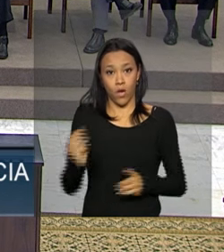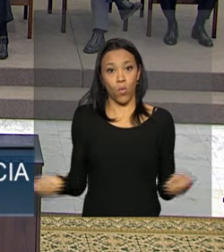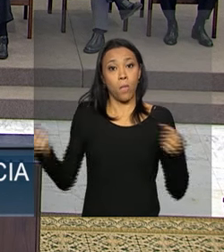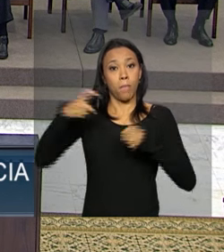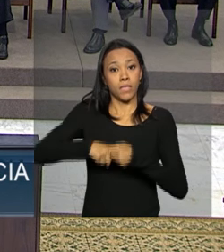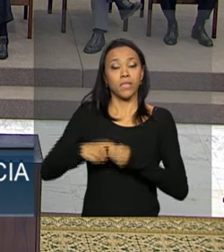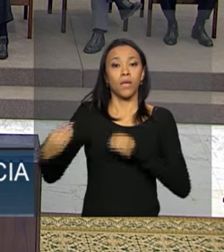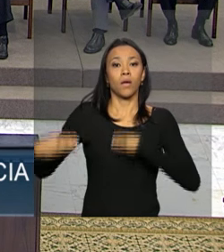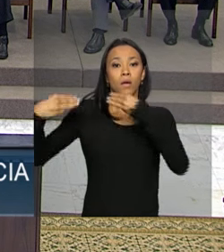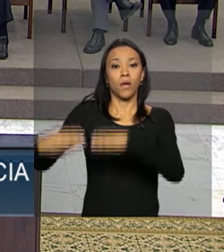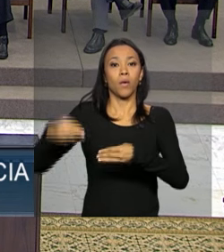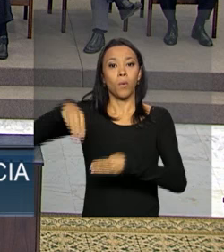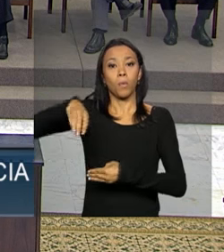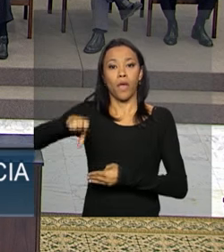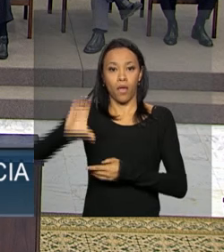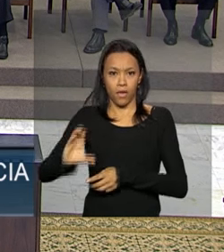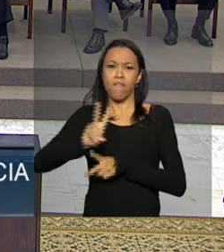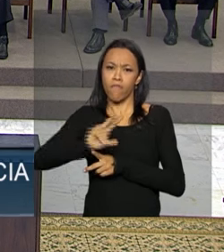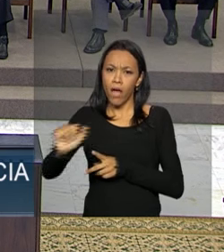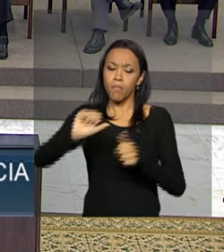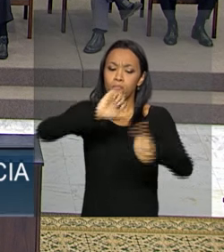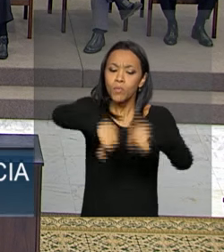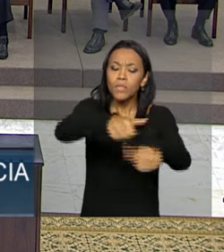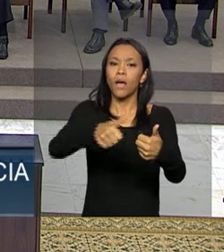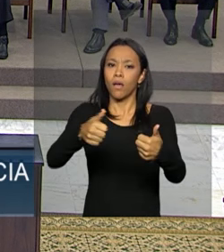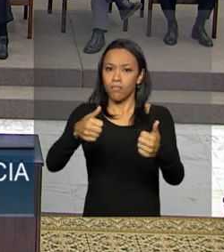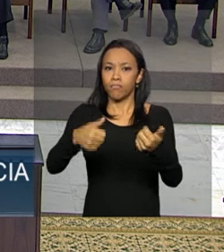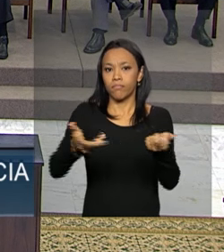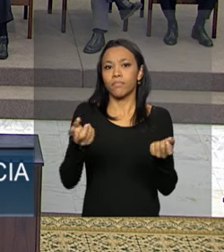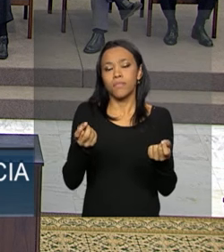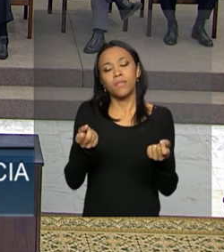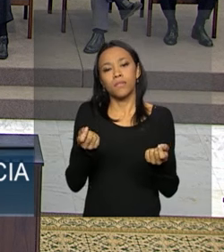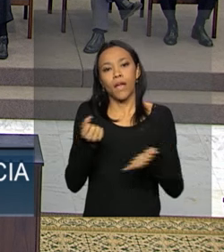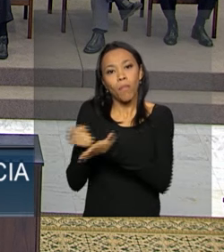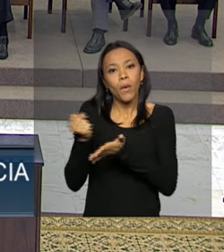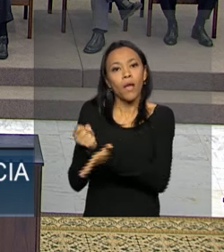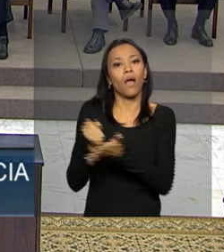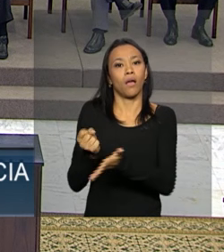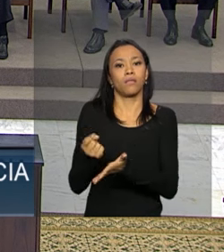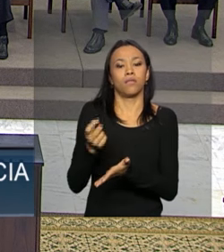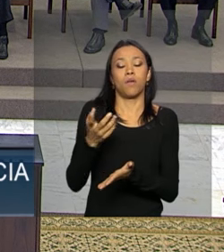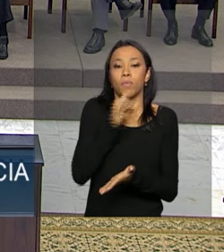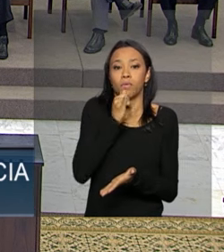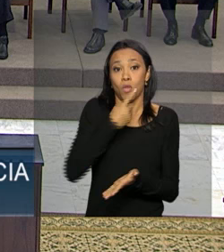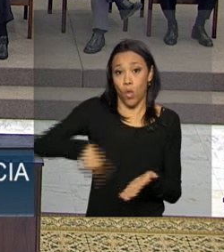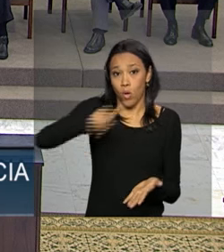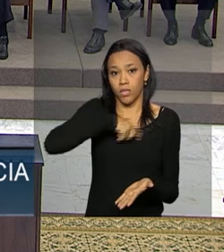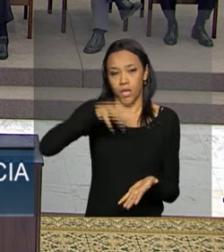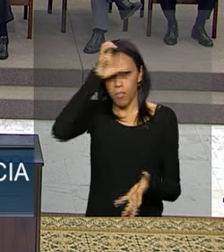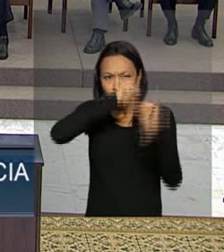alterou e vai alterar e garantir as condições para que isso ocorra. A gente acumula, a